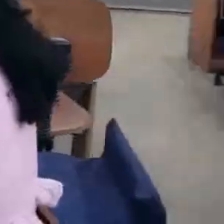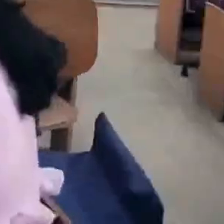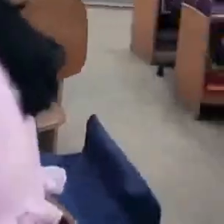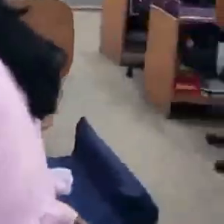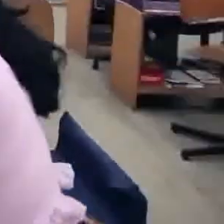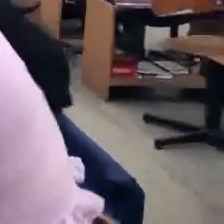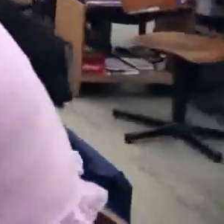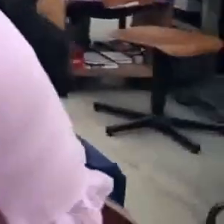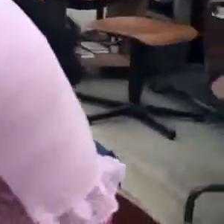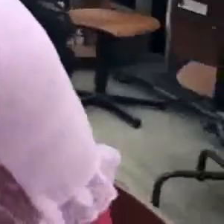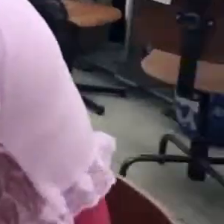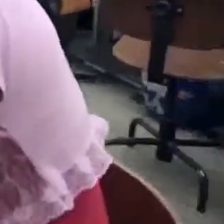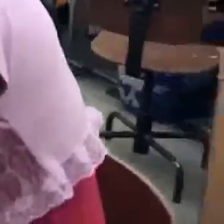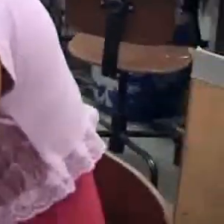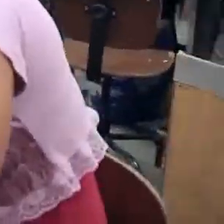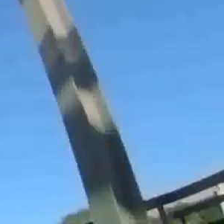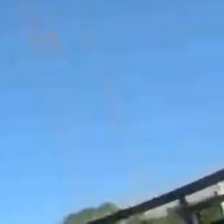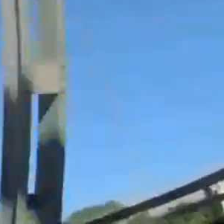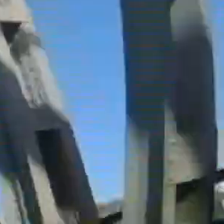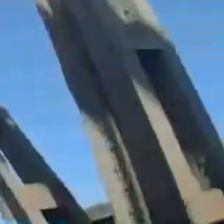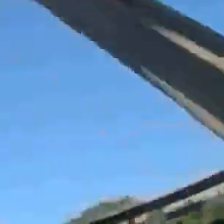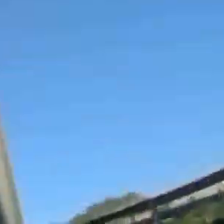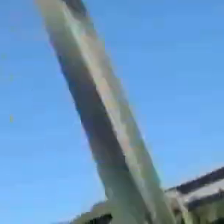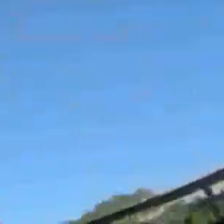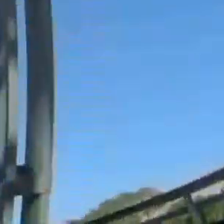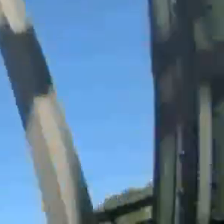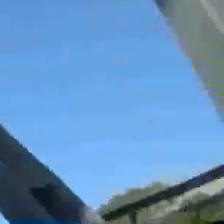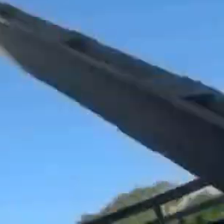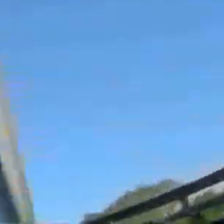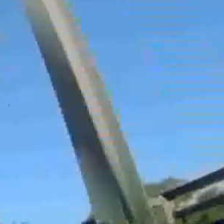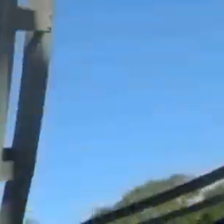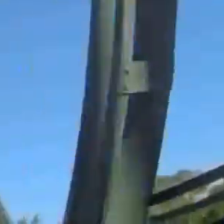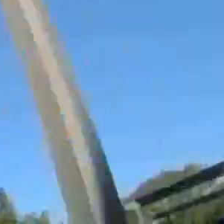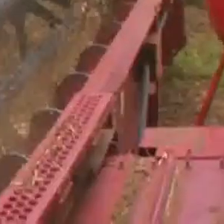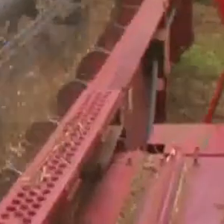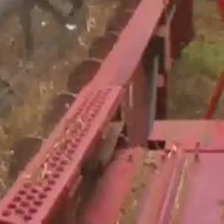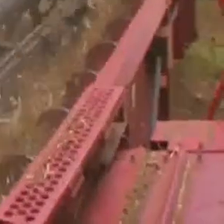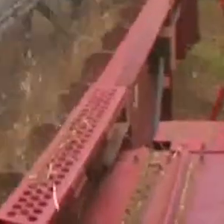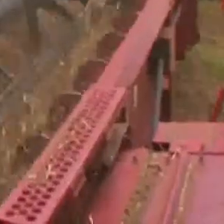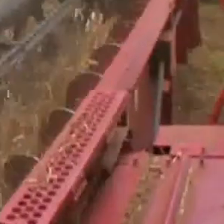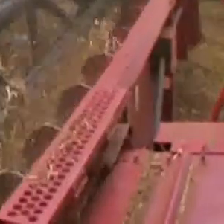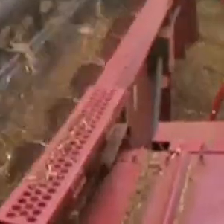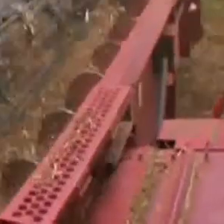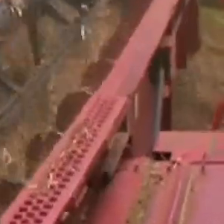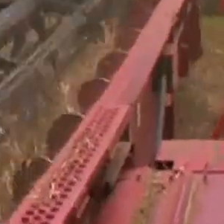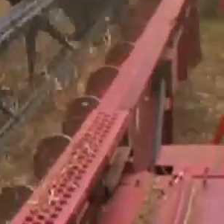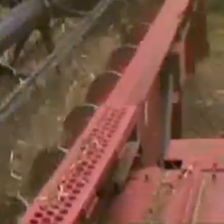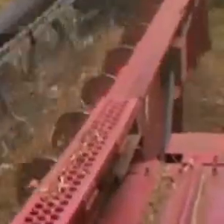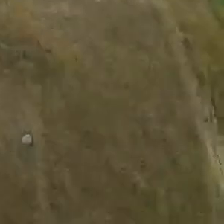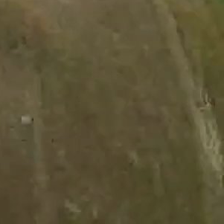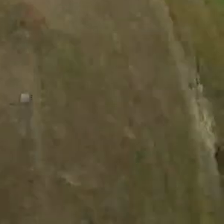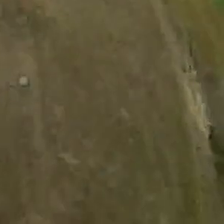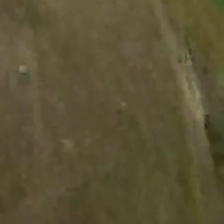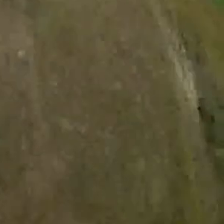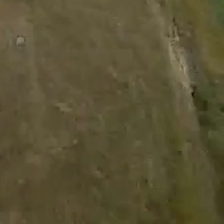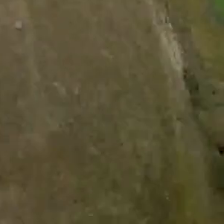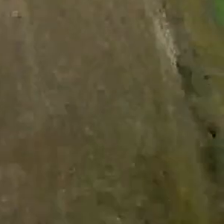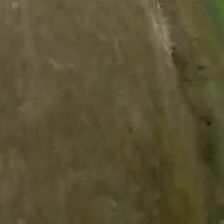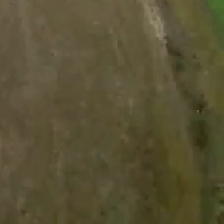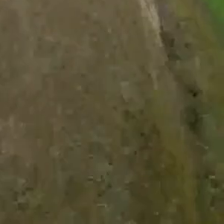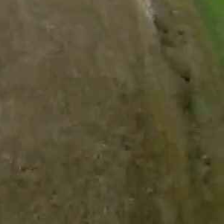mais eu fui buscar a intenção é